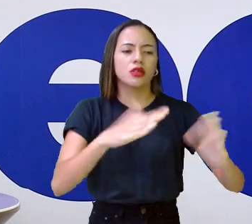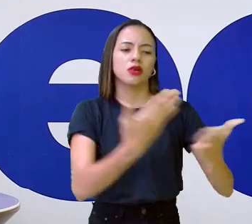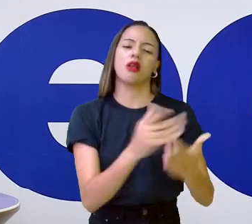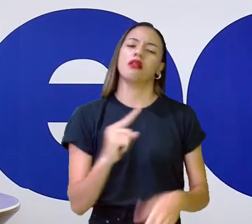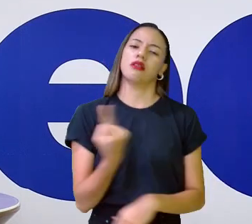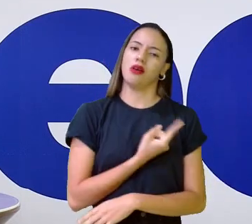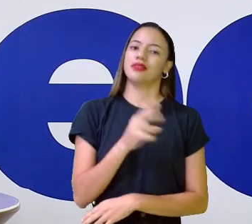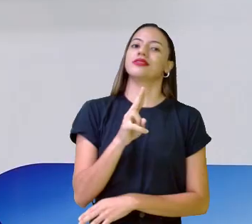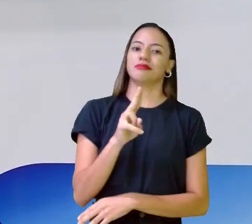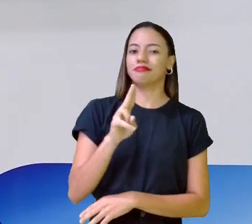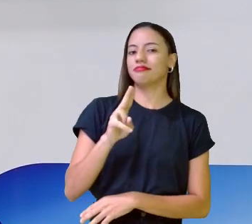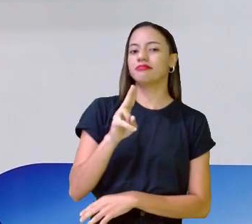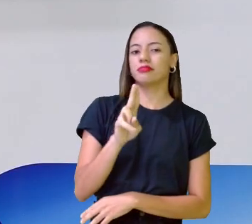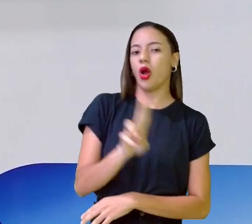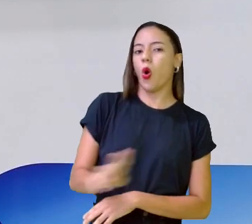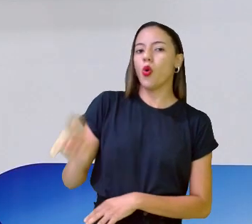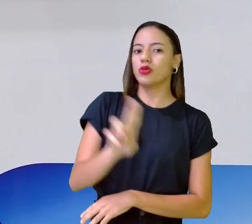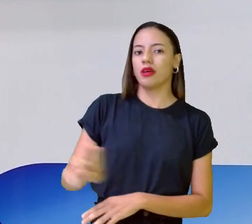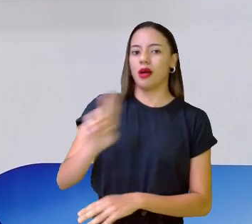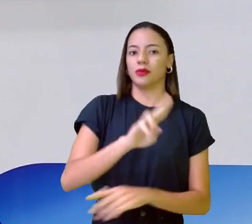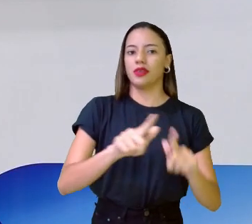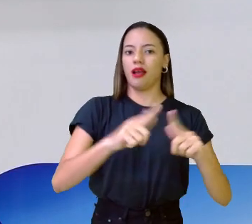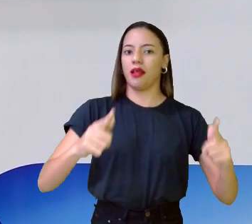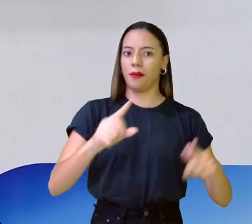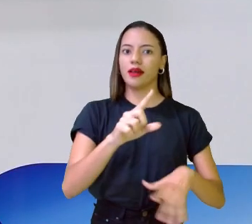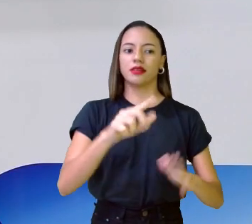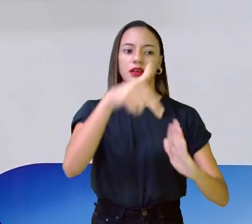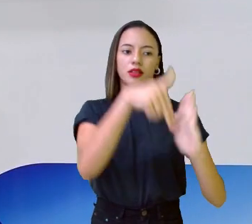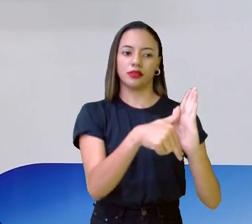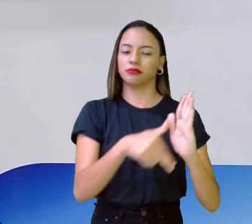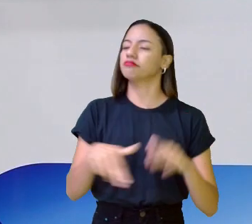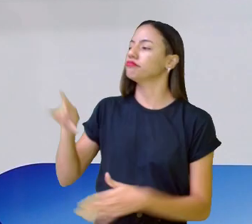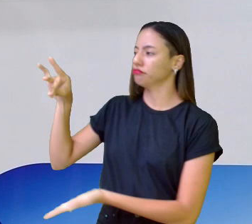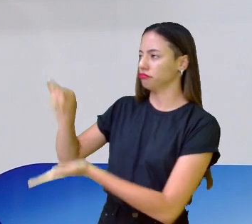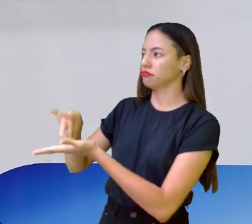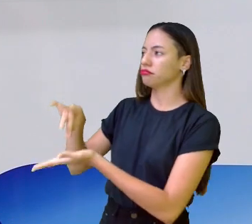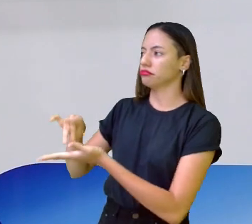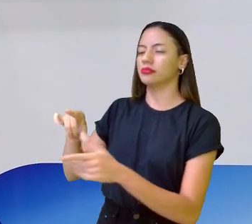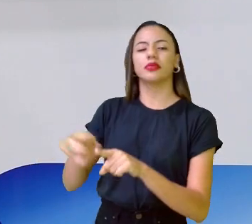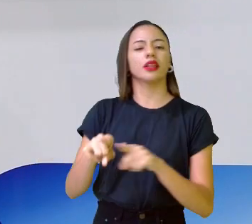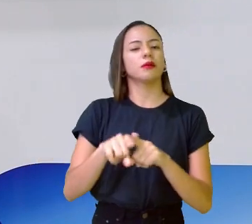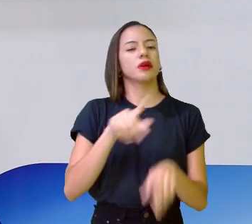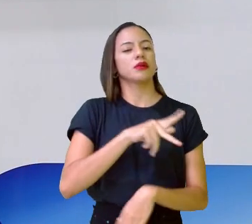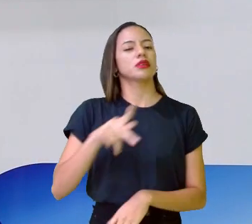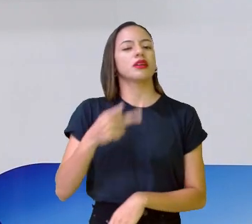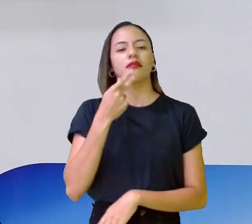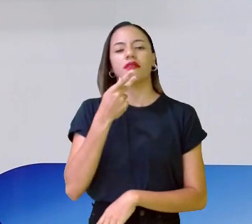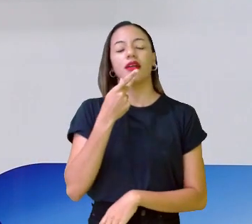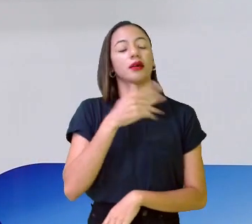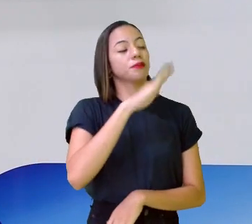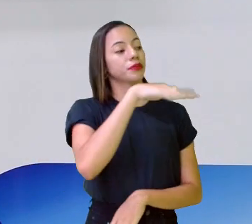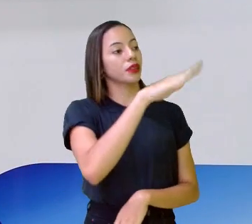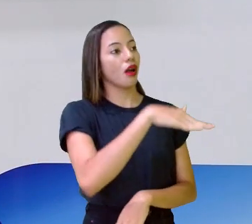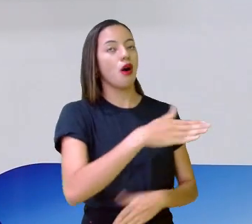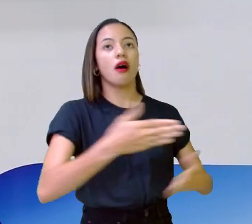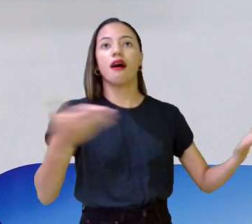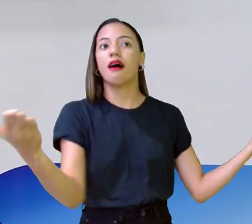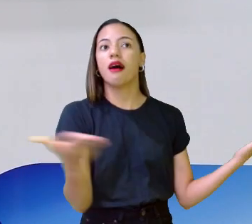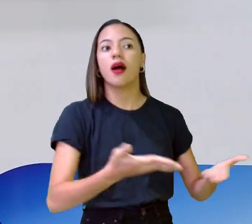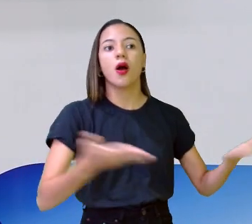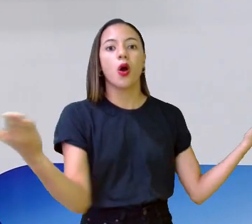não é? Isso mesmo. E aí, quando aprendemos, a professora fala para a gente assim, olha, vamos agora,